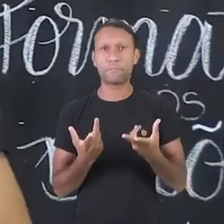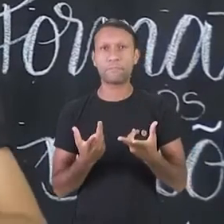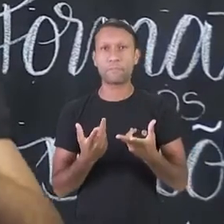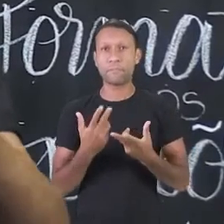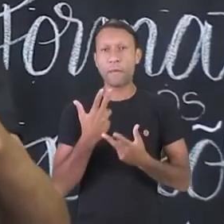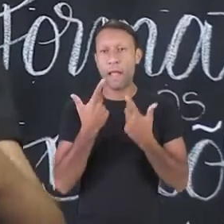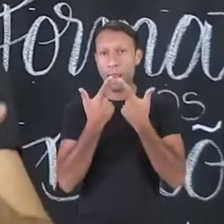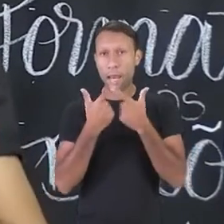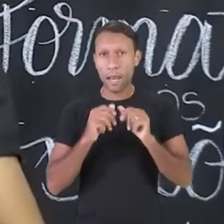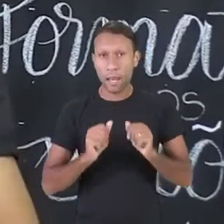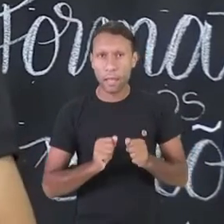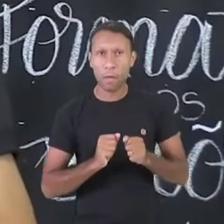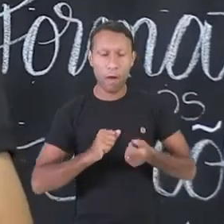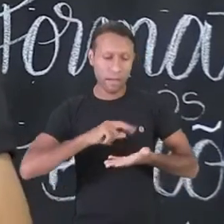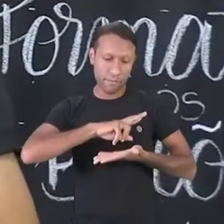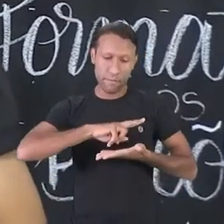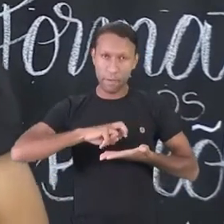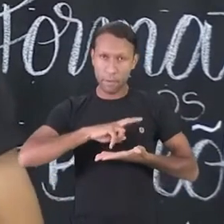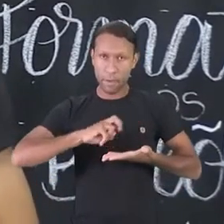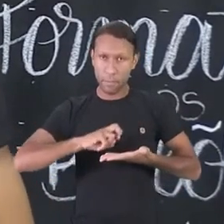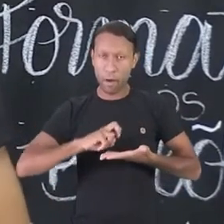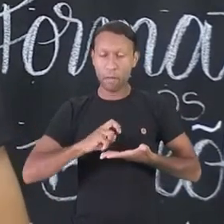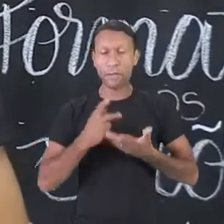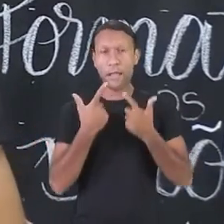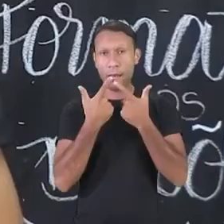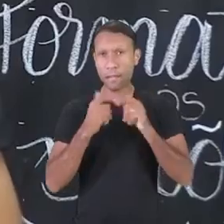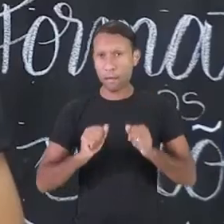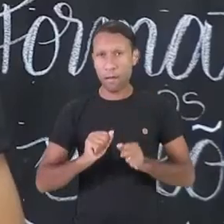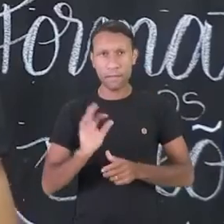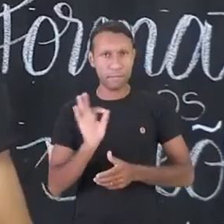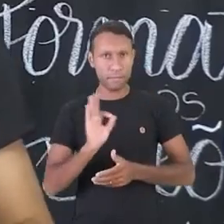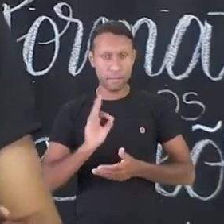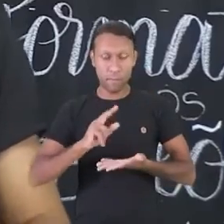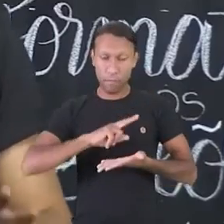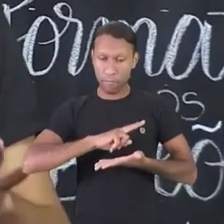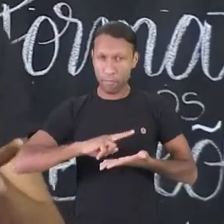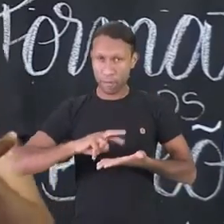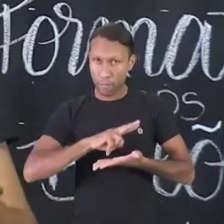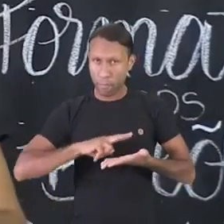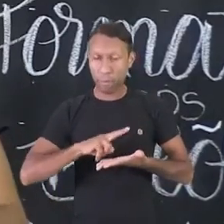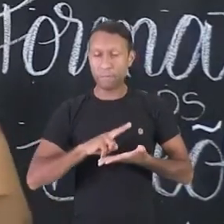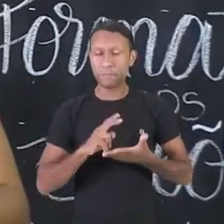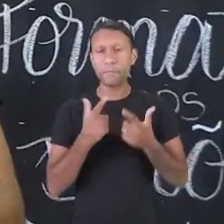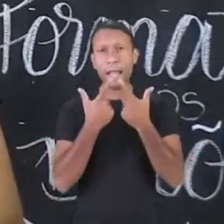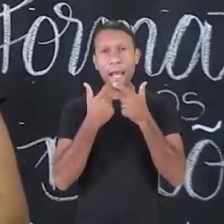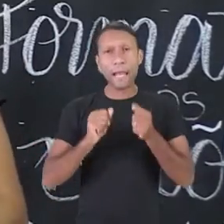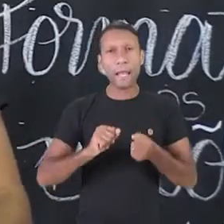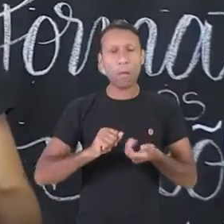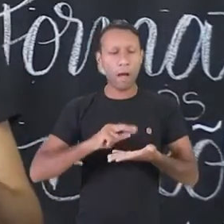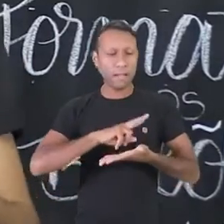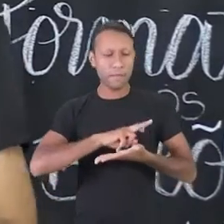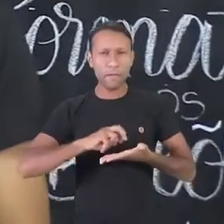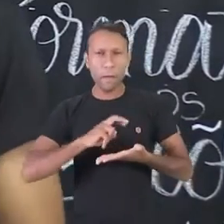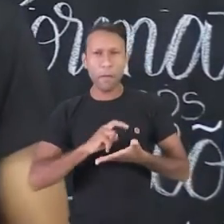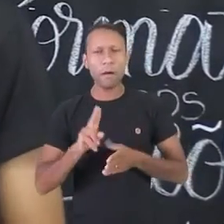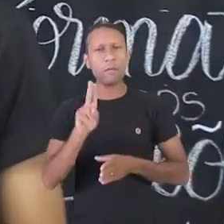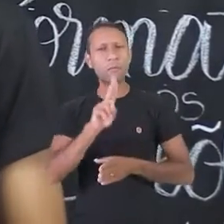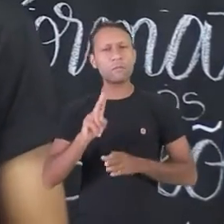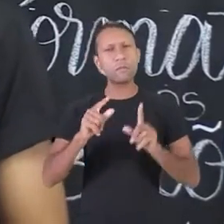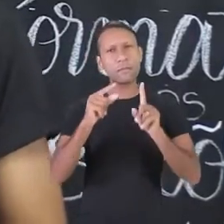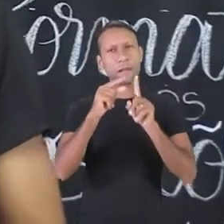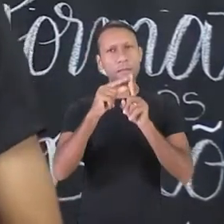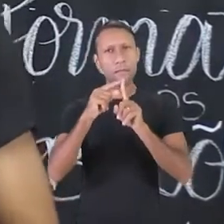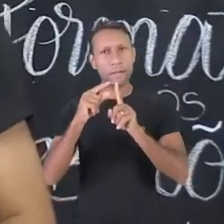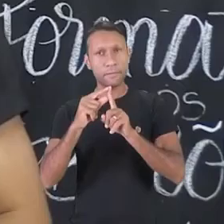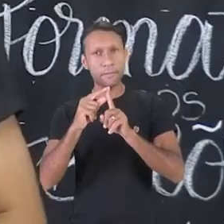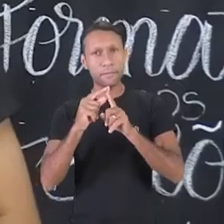que é a linguagem verbal e a linguagem não verbal. Vamos lembrar? A linguagem verbal é aquela que utiliza as palavras